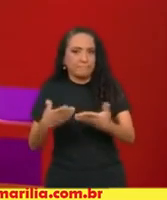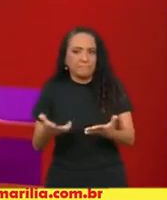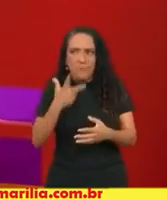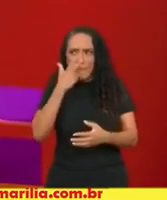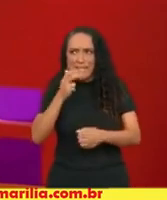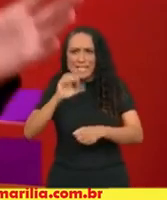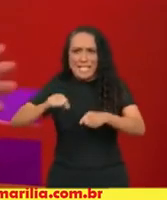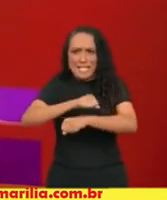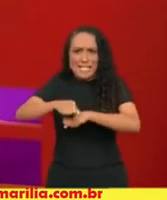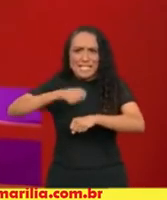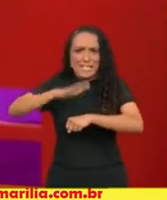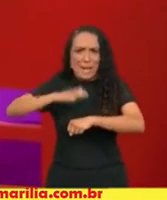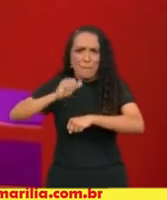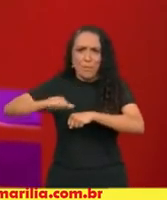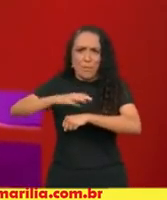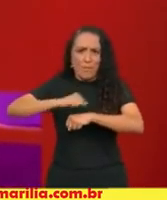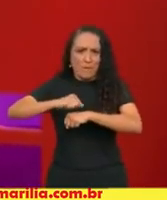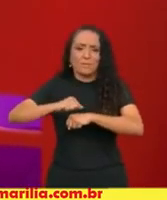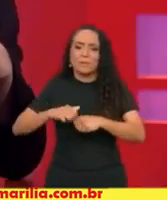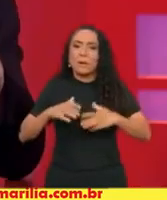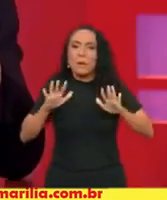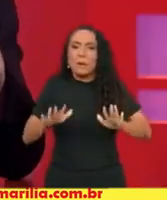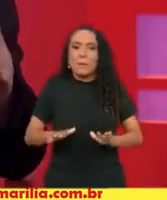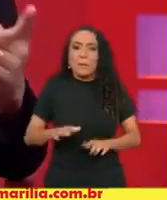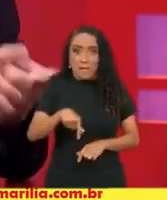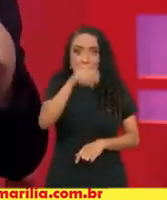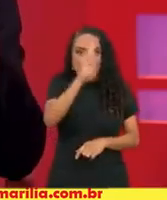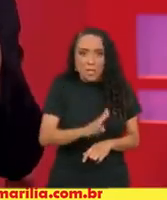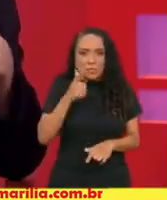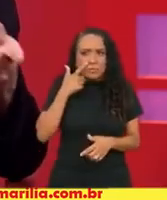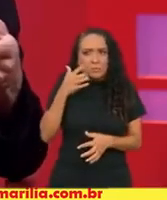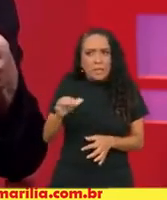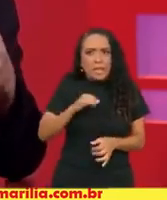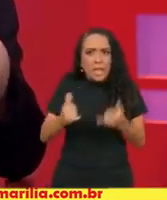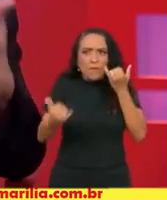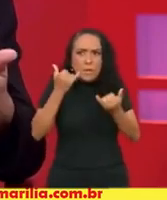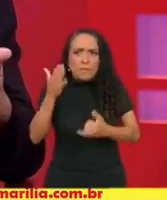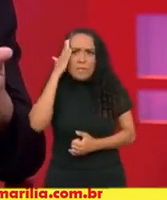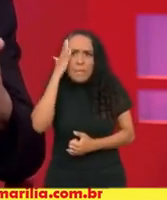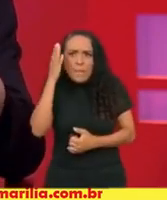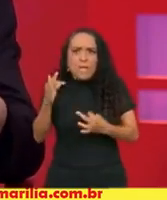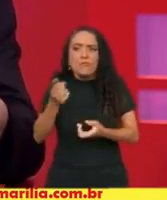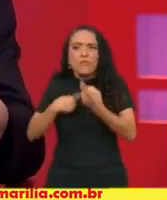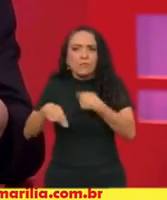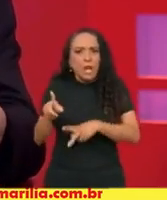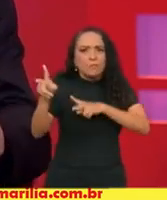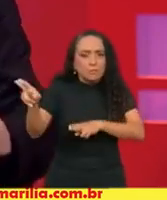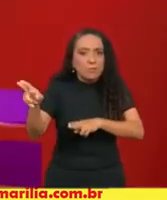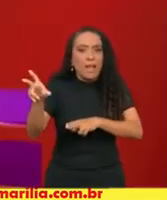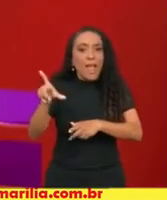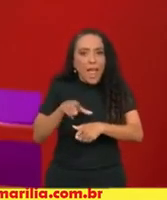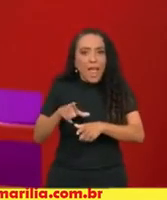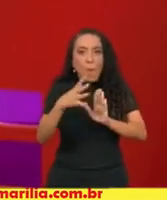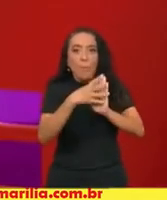Singapura, né, em escala continental. Mas os militares brasileiros estavam de olho, tinham essas informações, sabiam disso e tinham esse desejo nesse momento. É o modelo que o Império